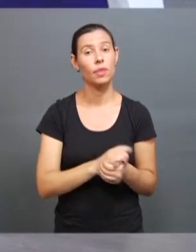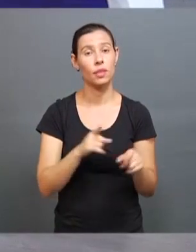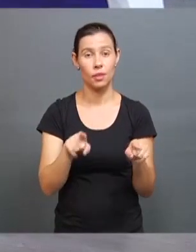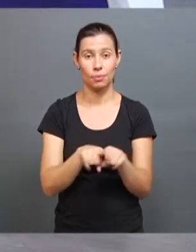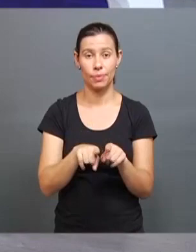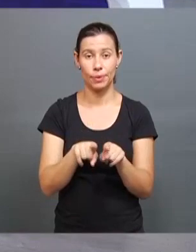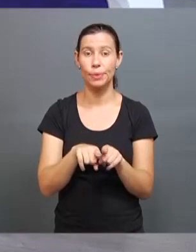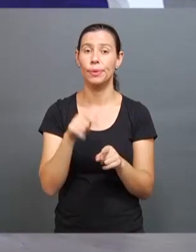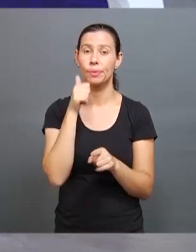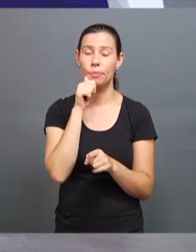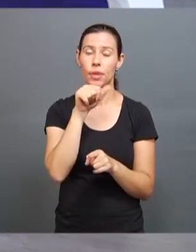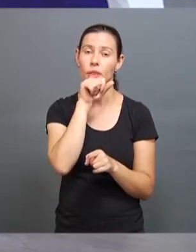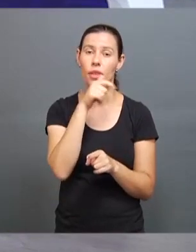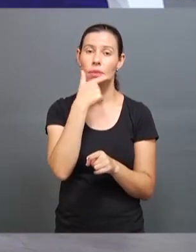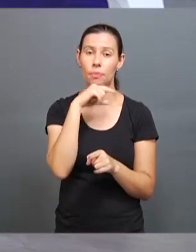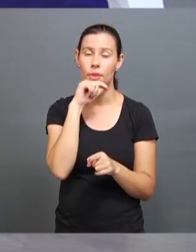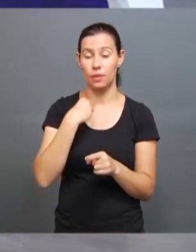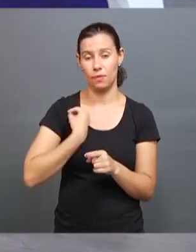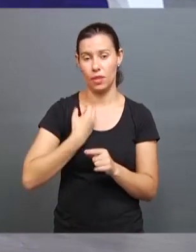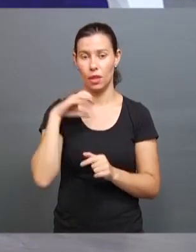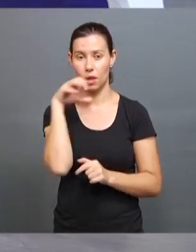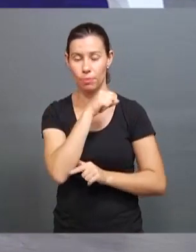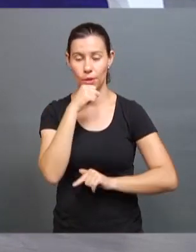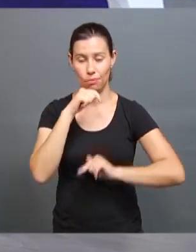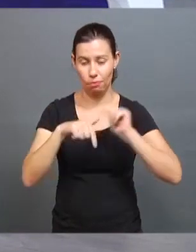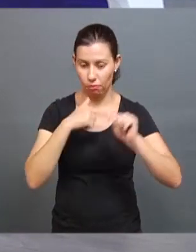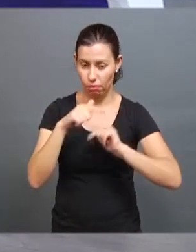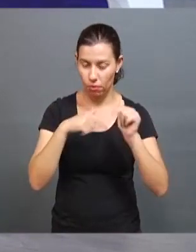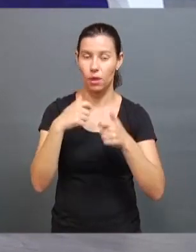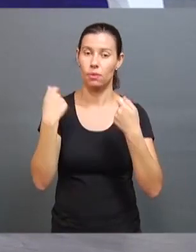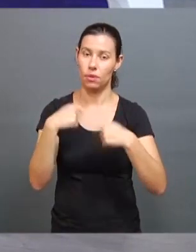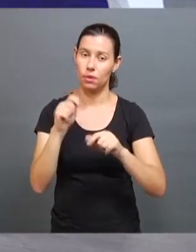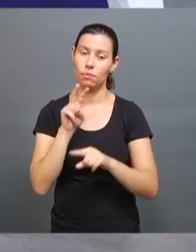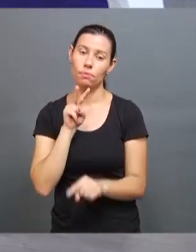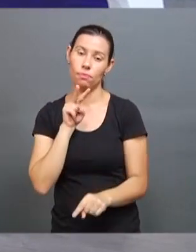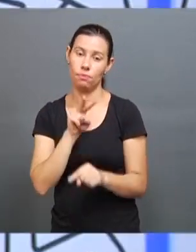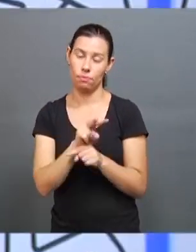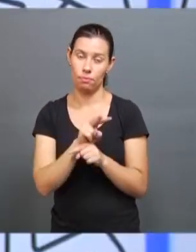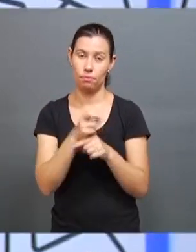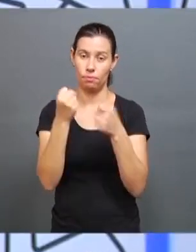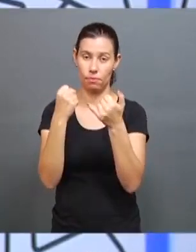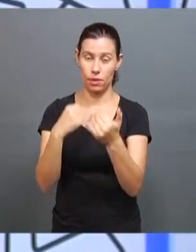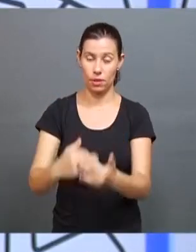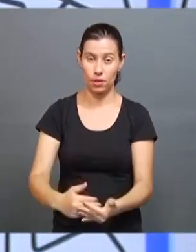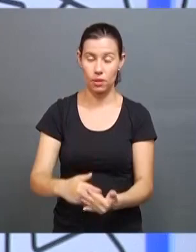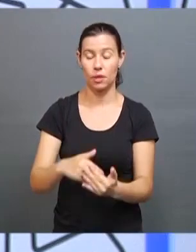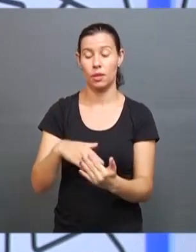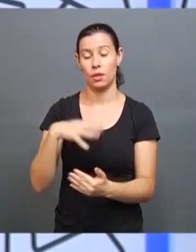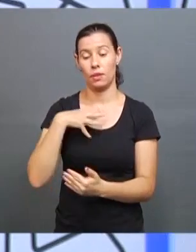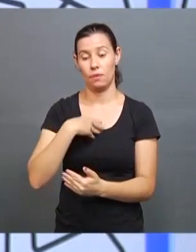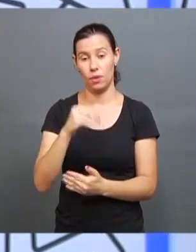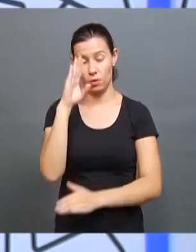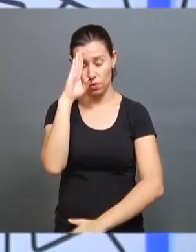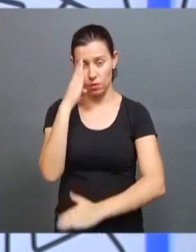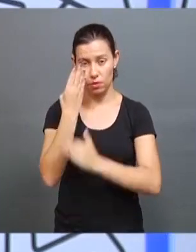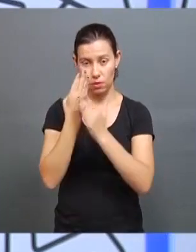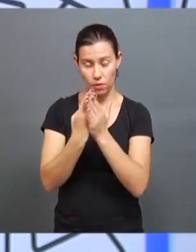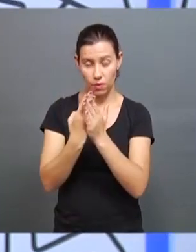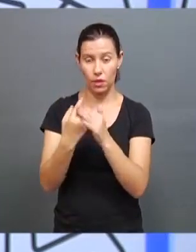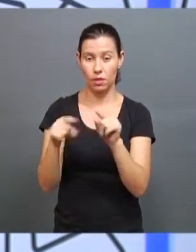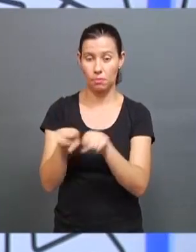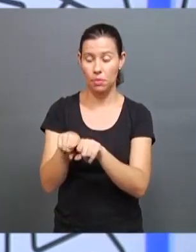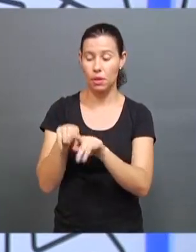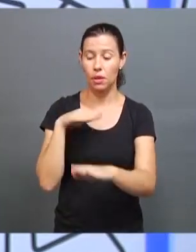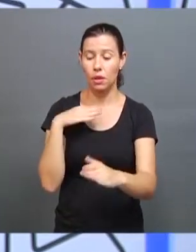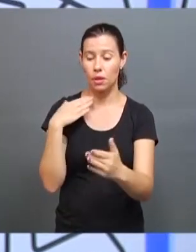essa rotina dos pais. Exatamente. Então, há que se ter, primeiro, uma relação de confiança e diálogo muito grande para poder acessar essa